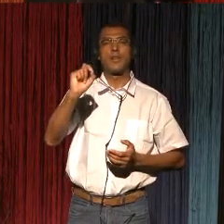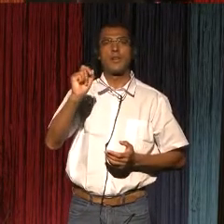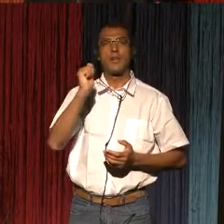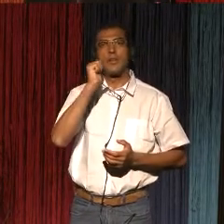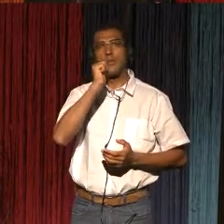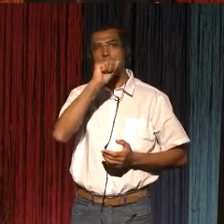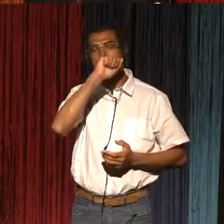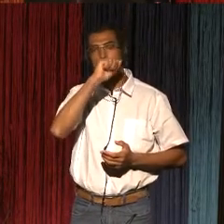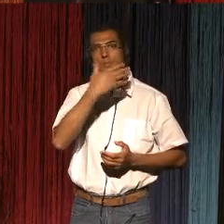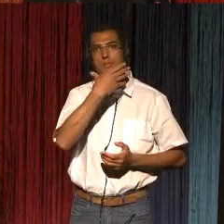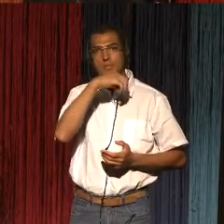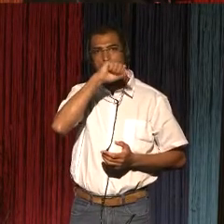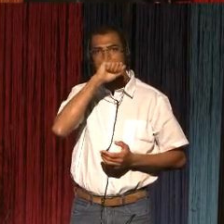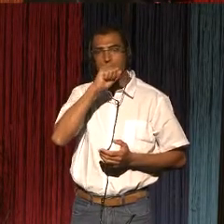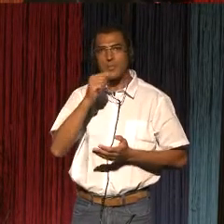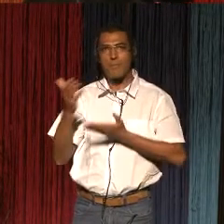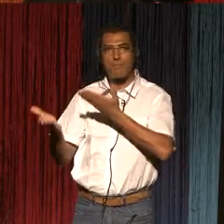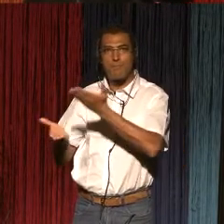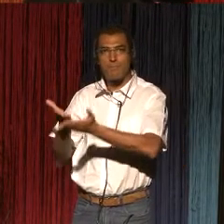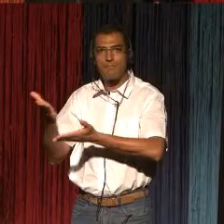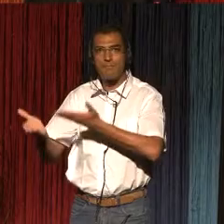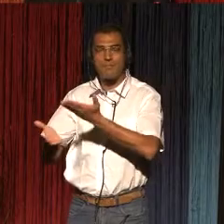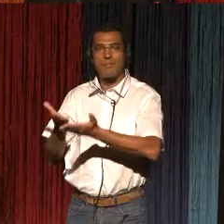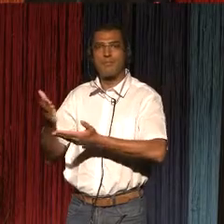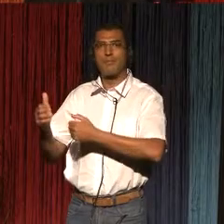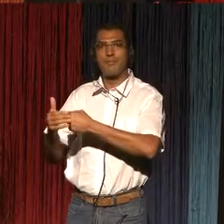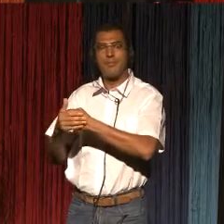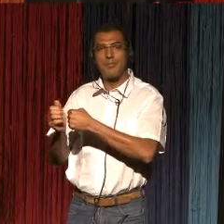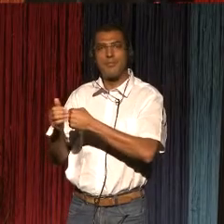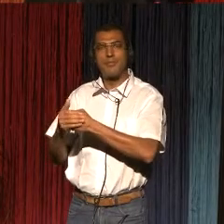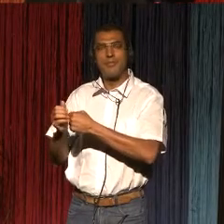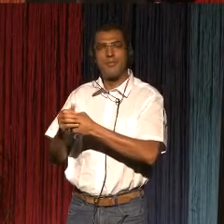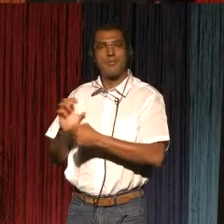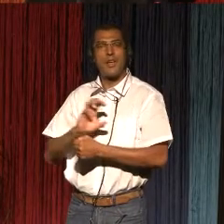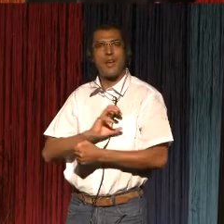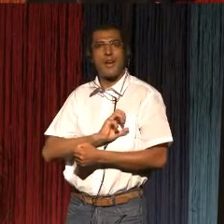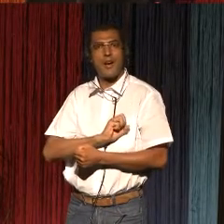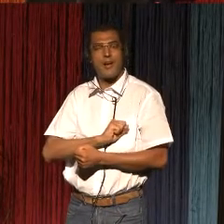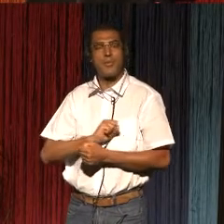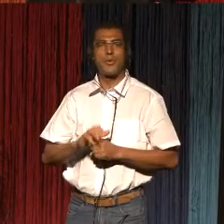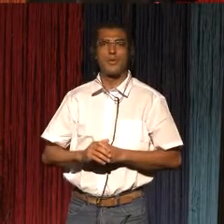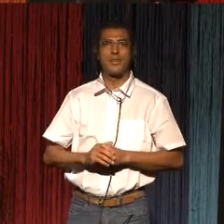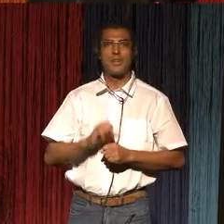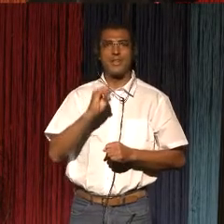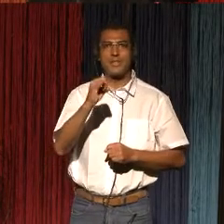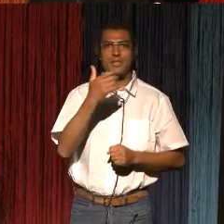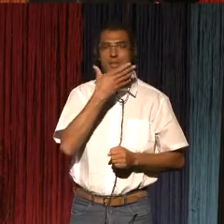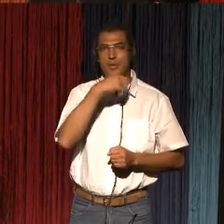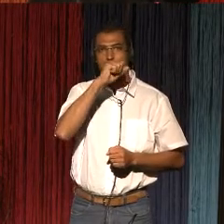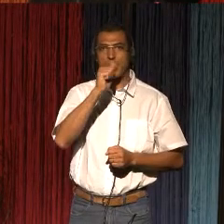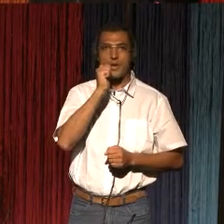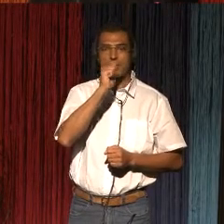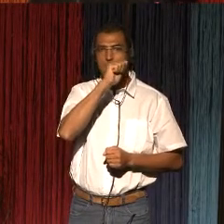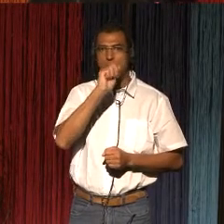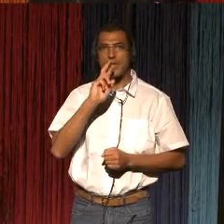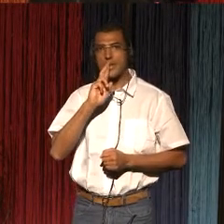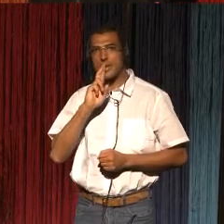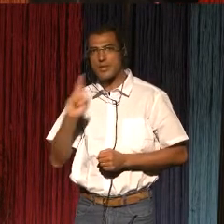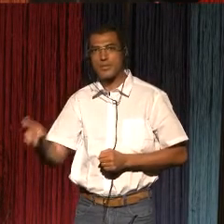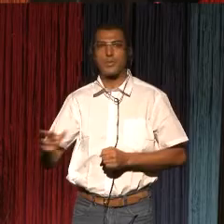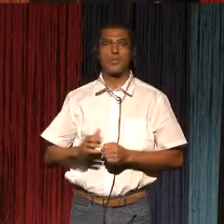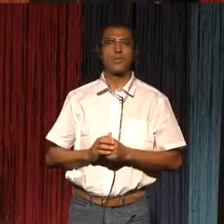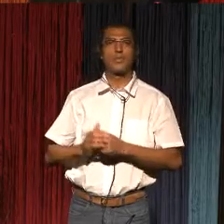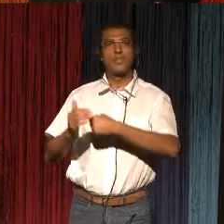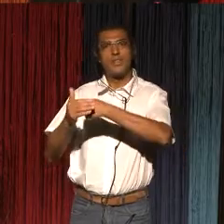qualquer adversidade ou trauma na infância são os pais. O pai que responde, o pai que é carinhoso.